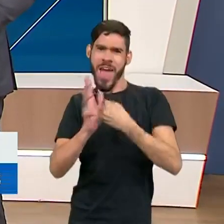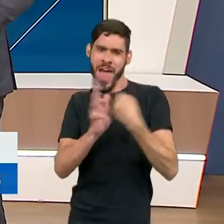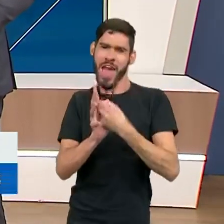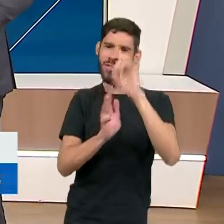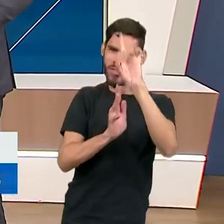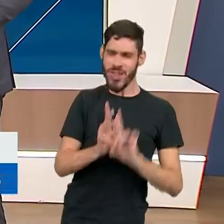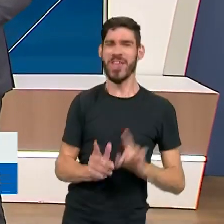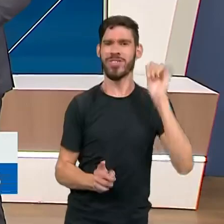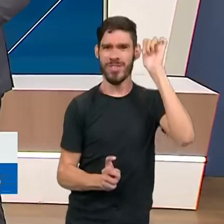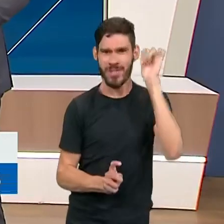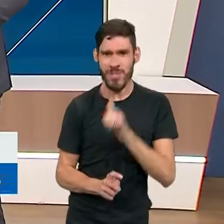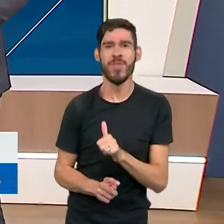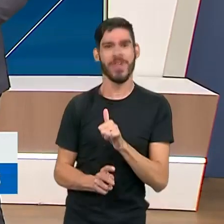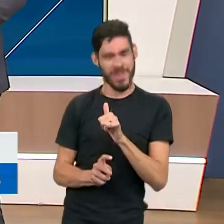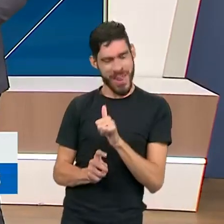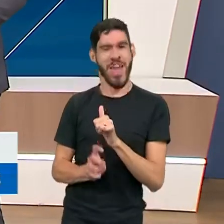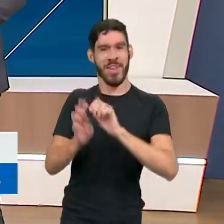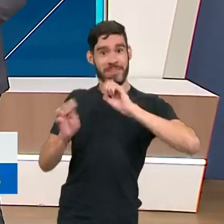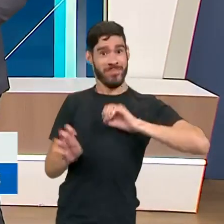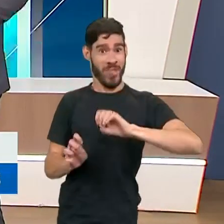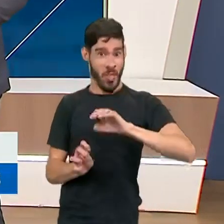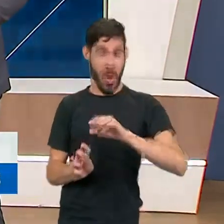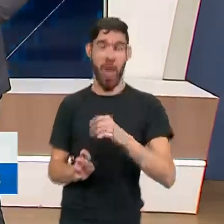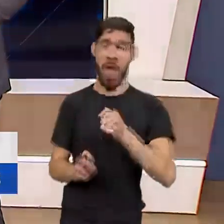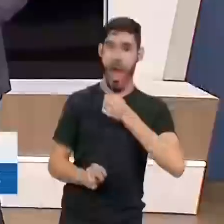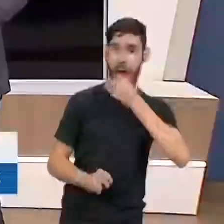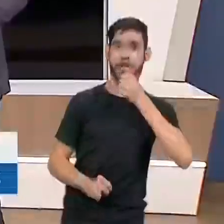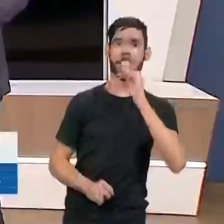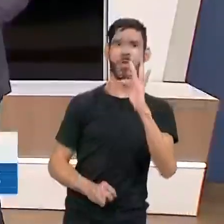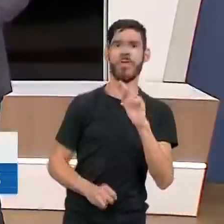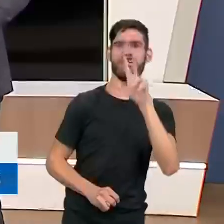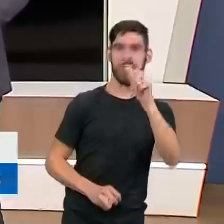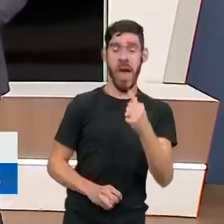pelos direitos das mulheres à educação. A repórter Flávia